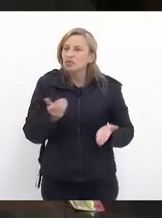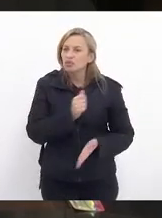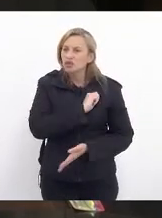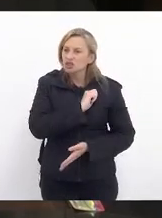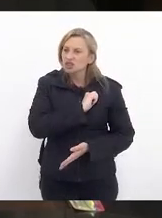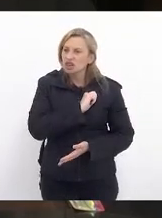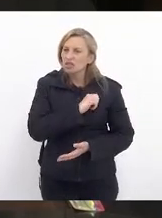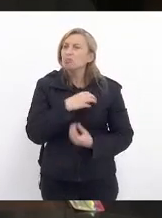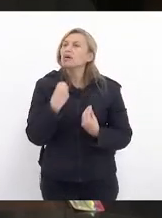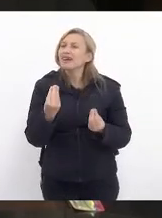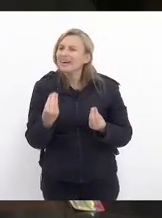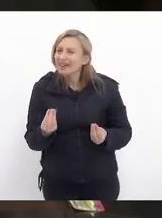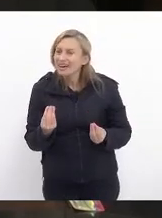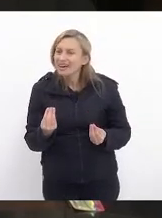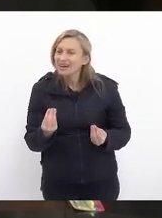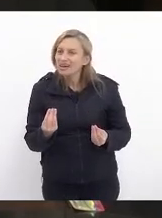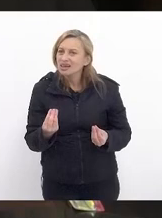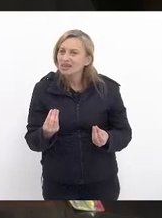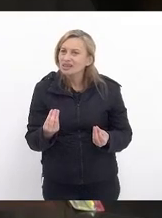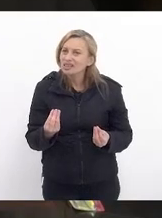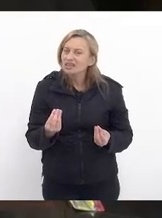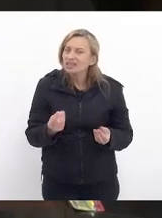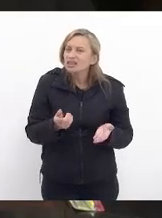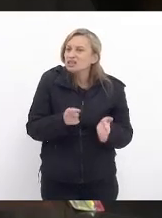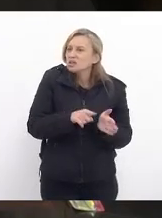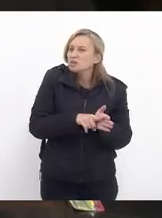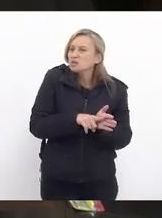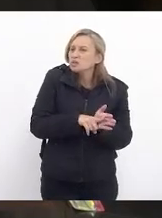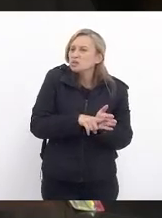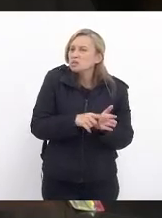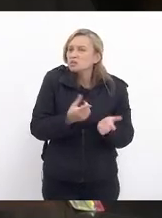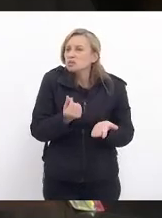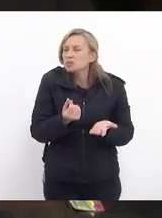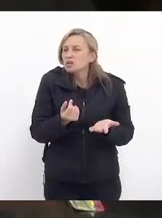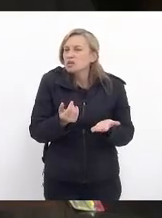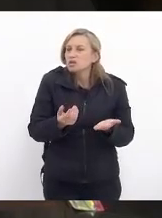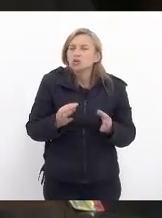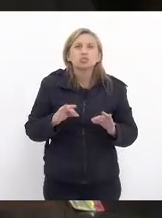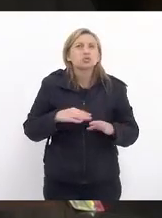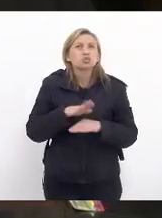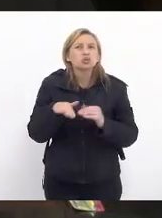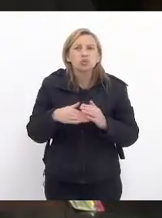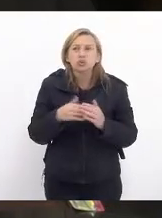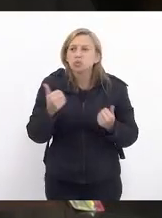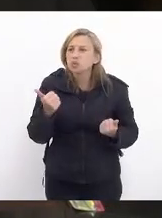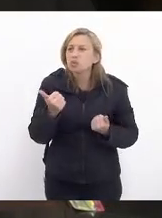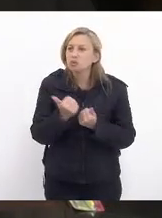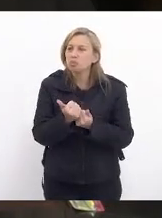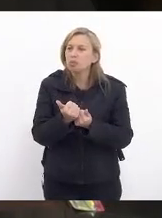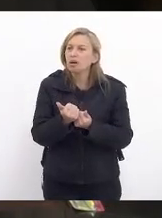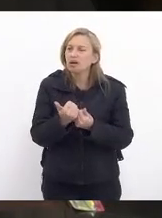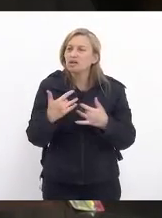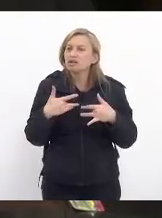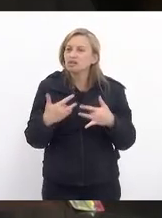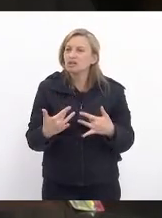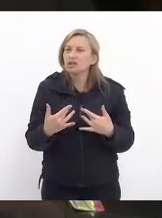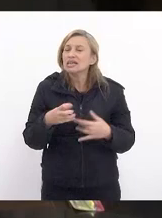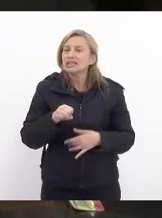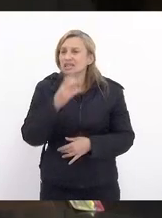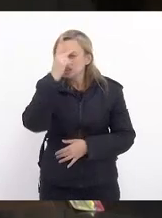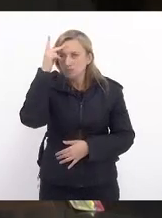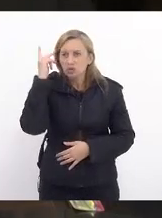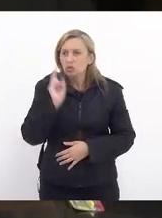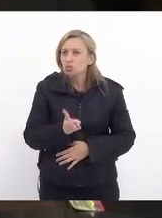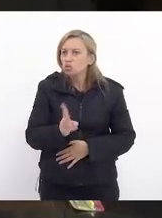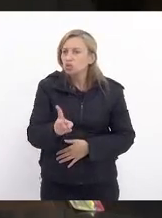do que que adianta Rigor nas contas do que que adianta enfim é todo esse aparato de austeridade Se